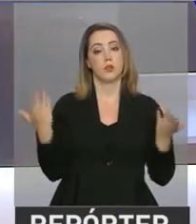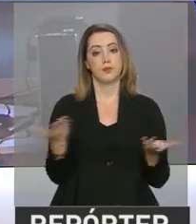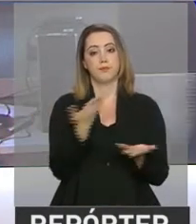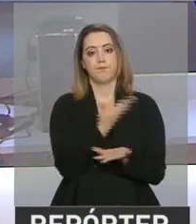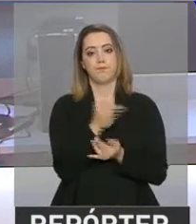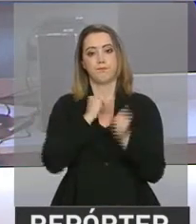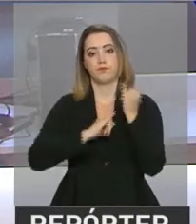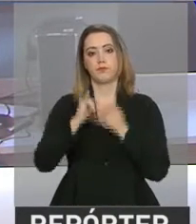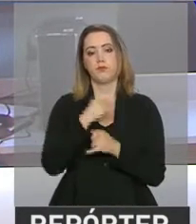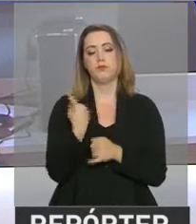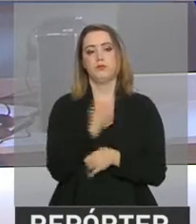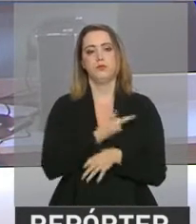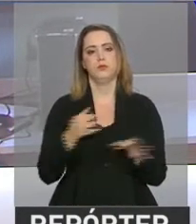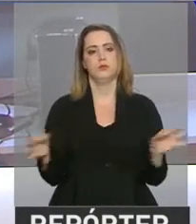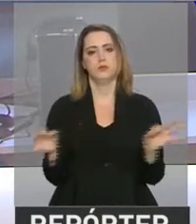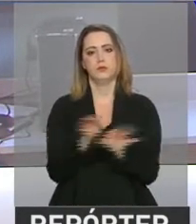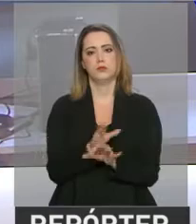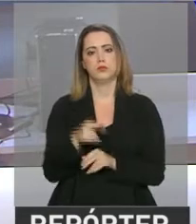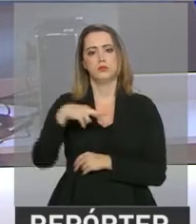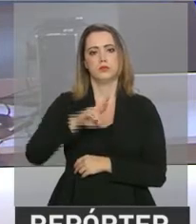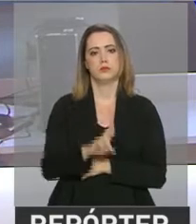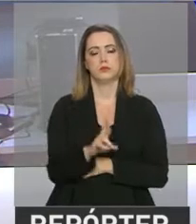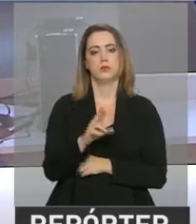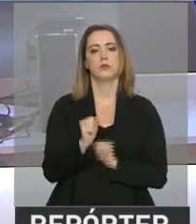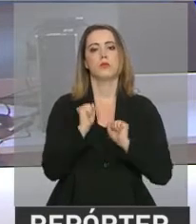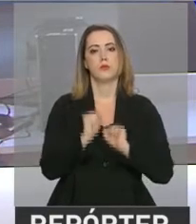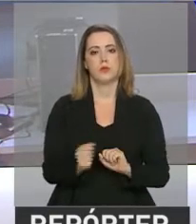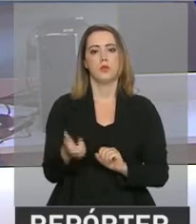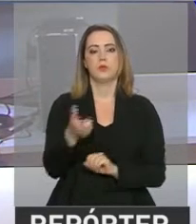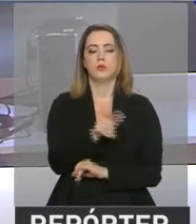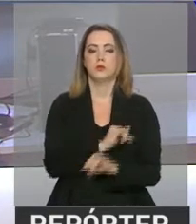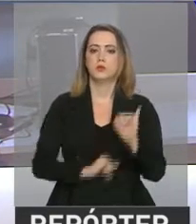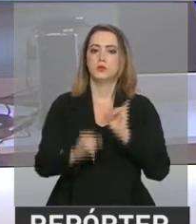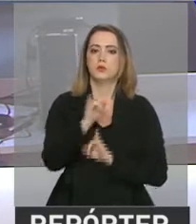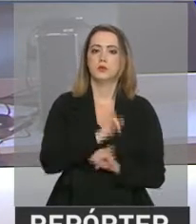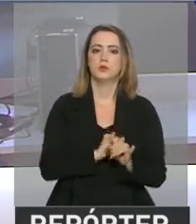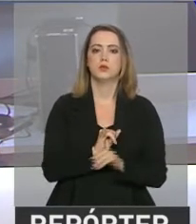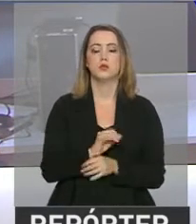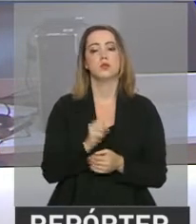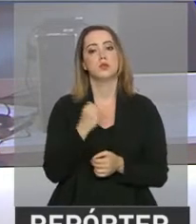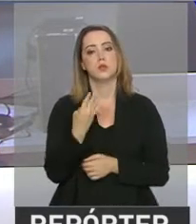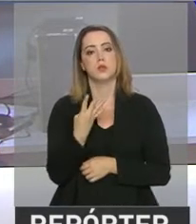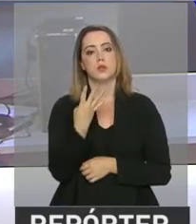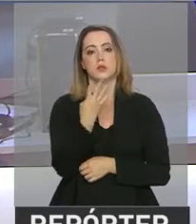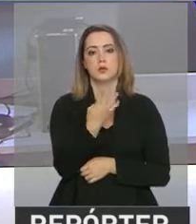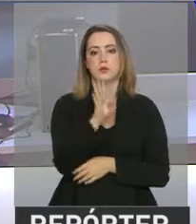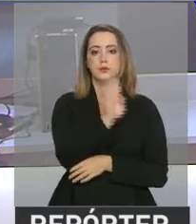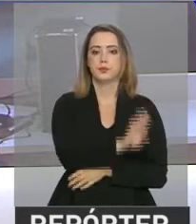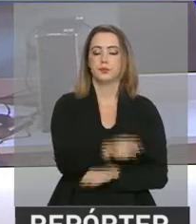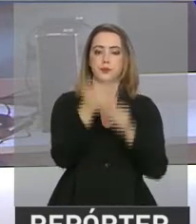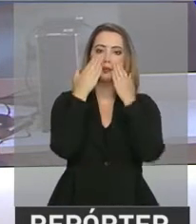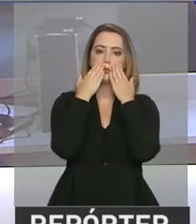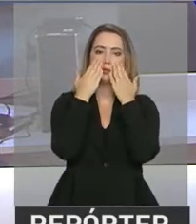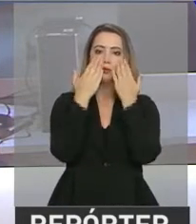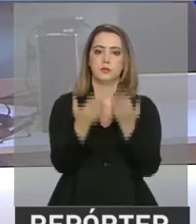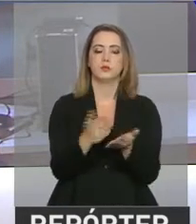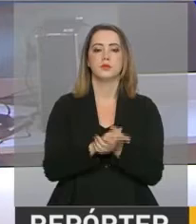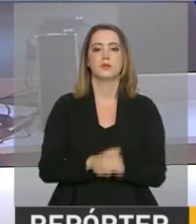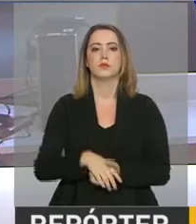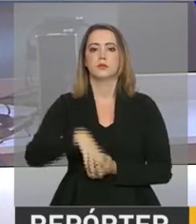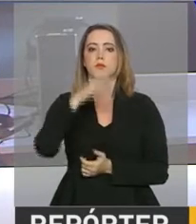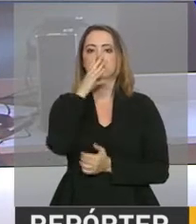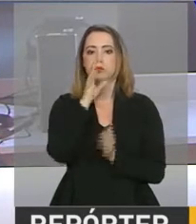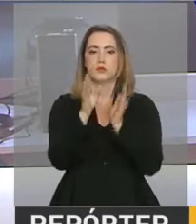encerramos esta edição do repórter nbr mas podemos voltar a qualquer momento com outras notícias o às quatro da tarde na próxima edição